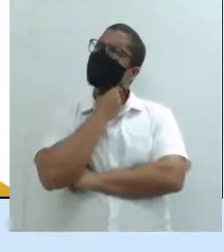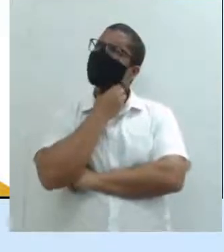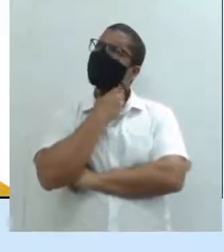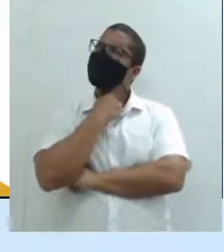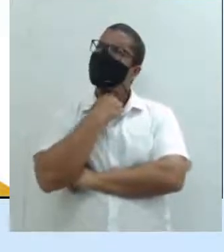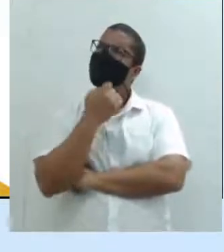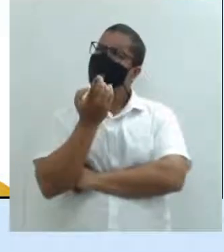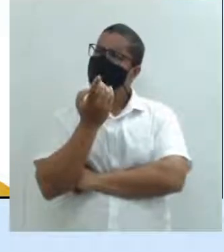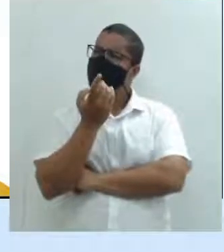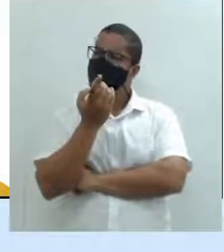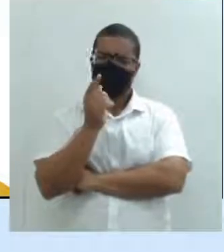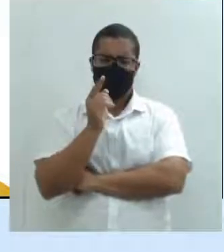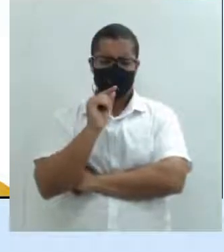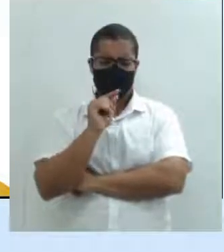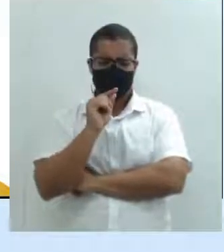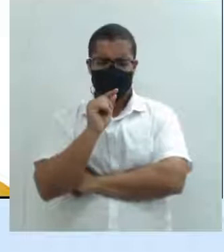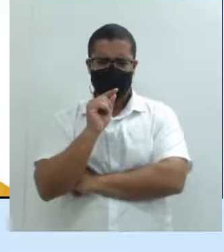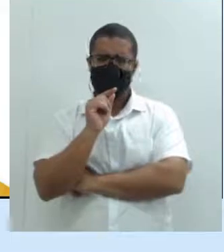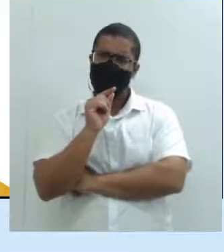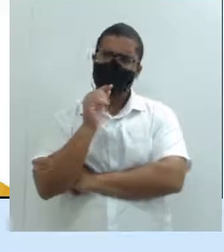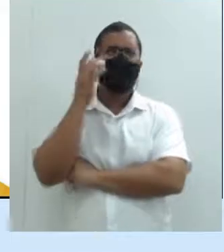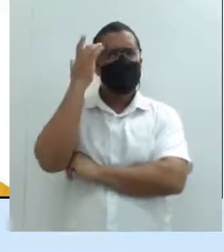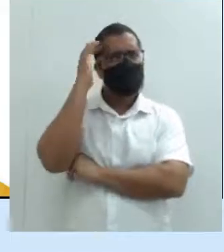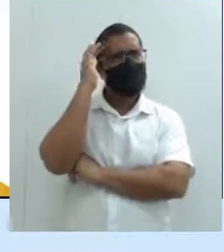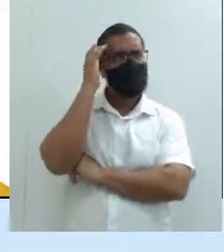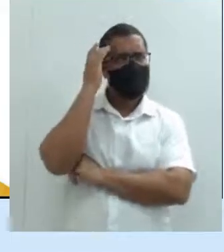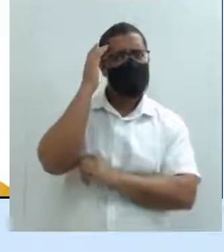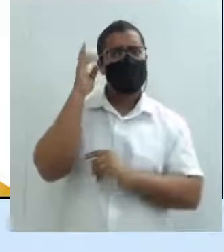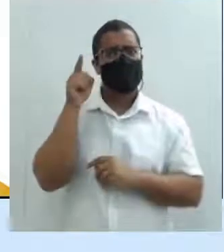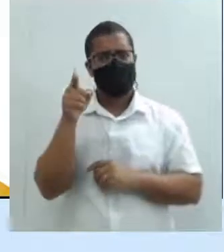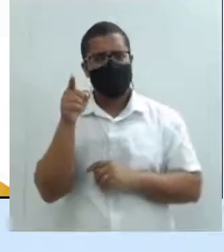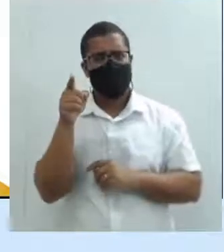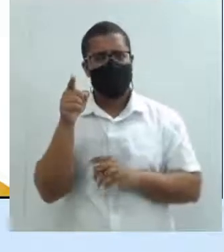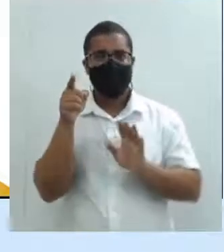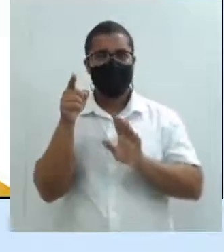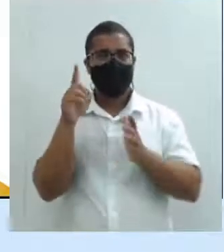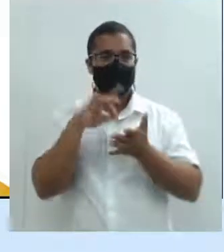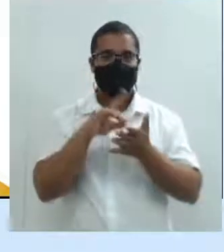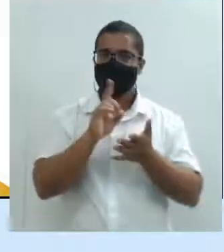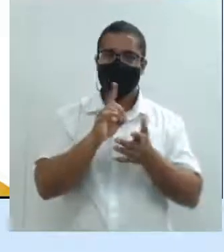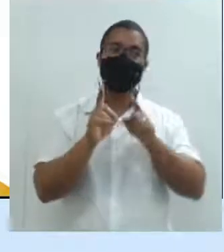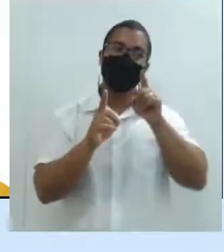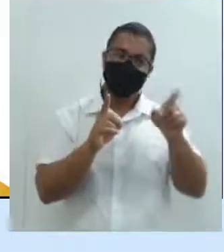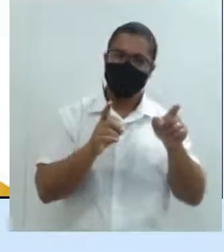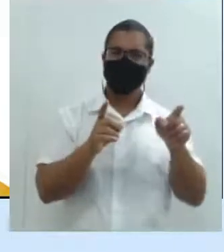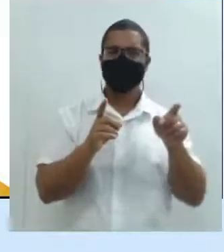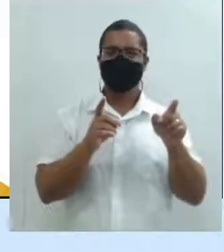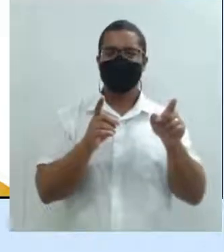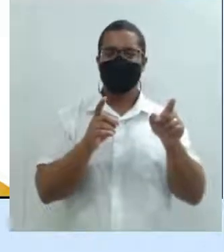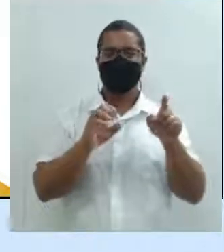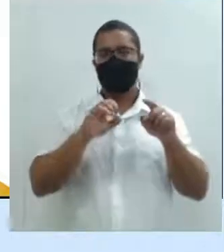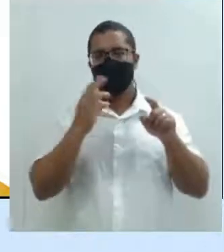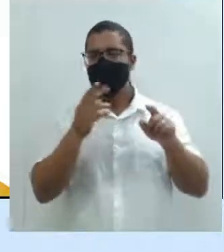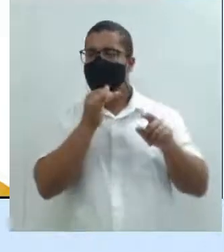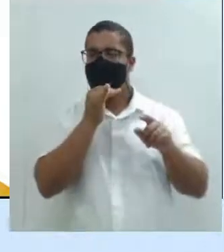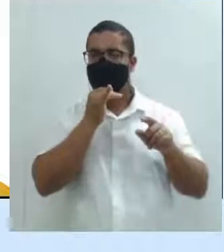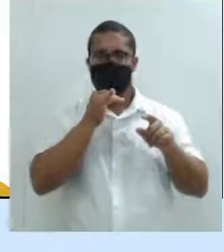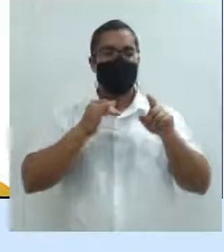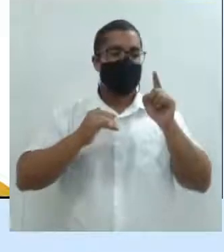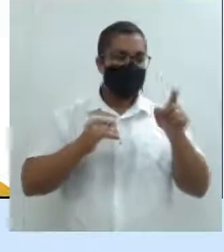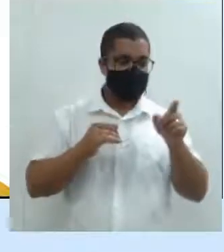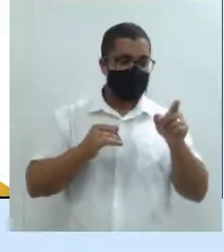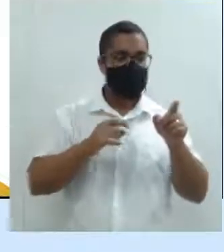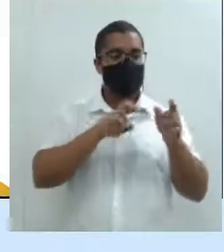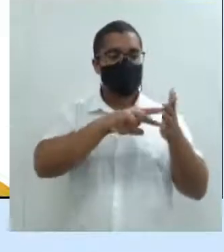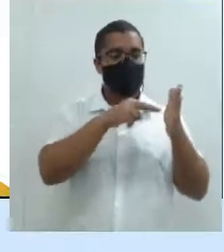ouvindo pensem de duas formas. Como se a pessoa que estiver falando, ela pode estar falando sobre um ponto, sobre